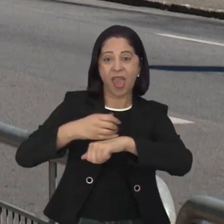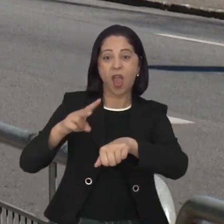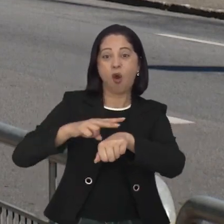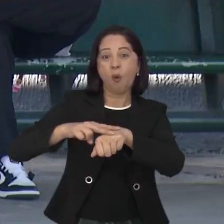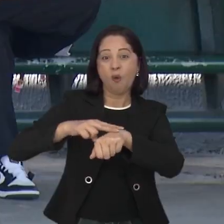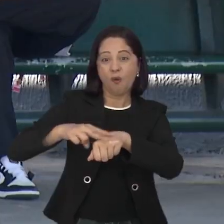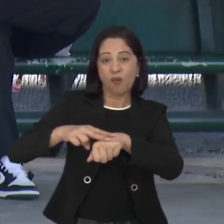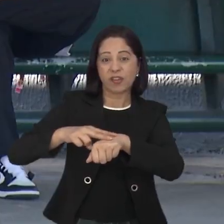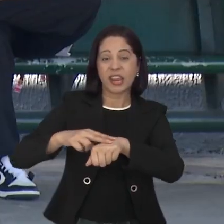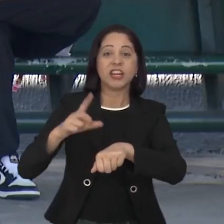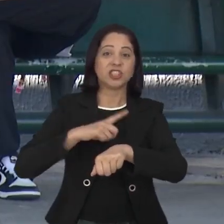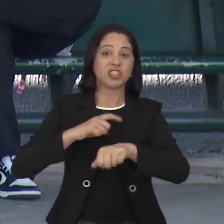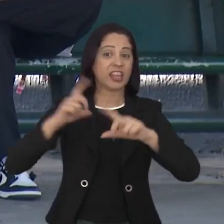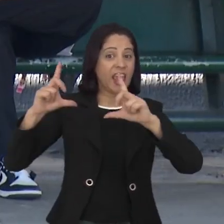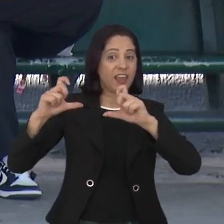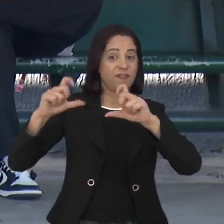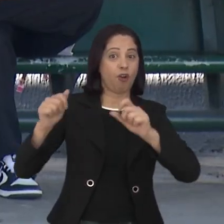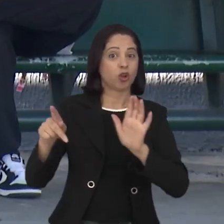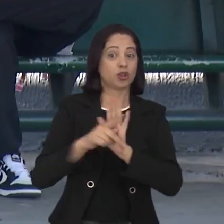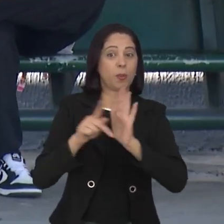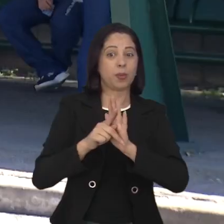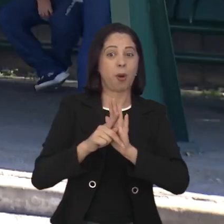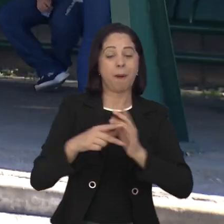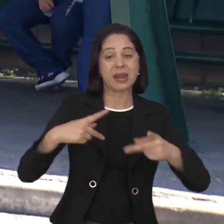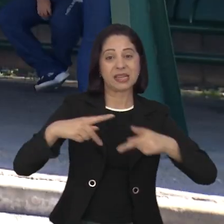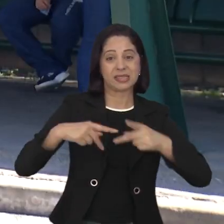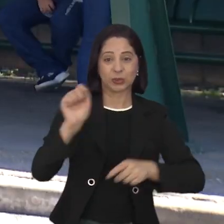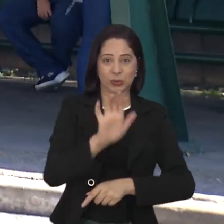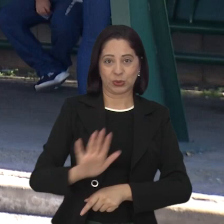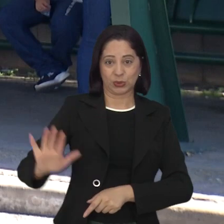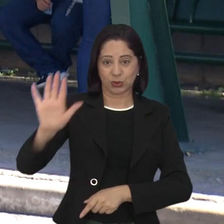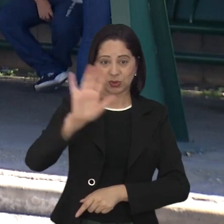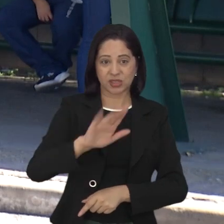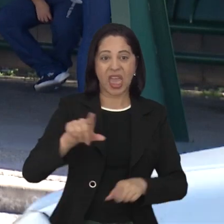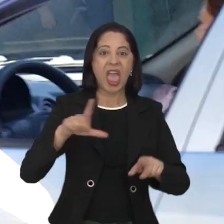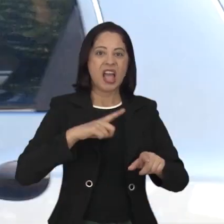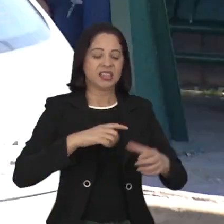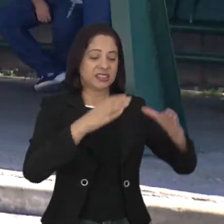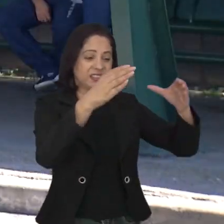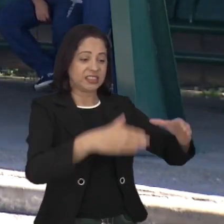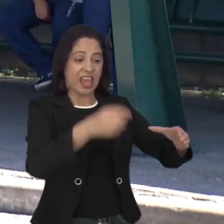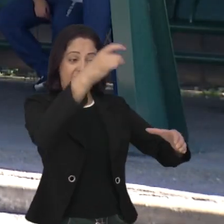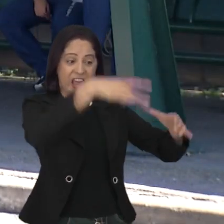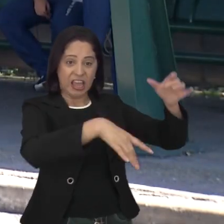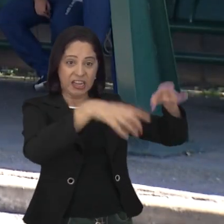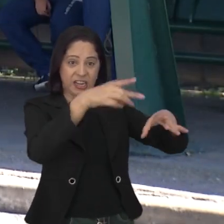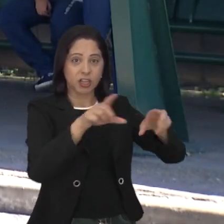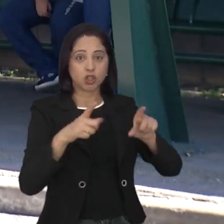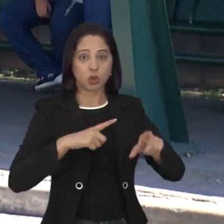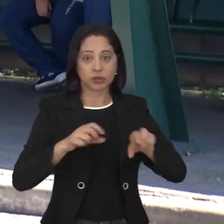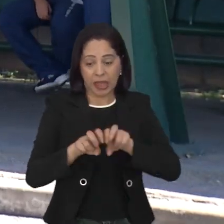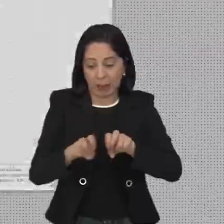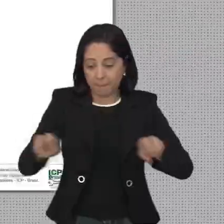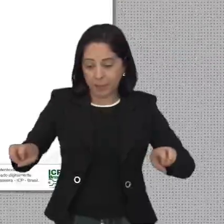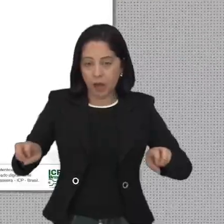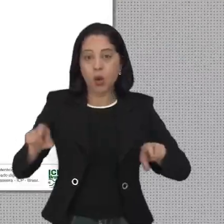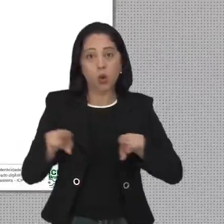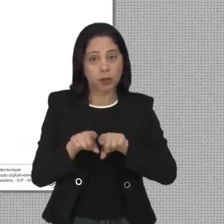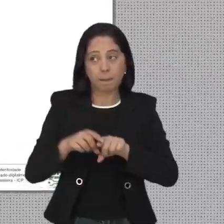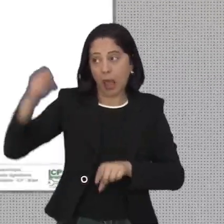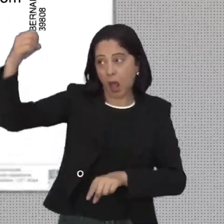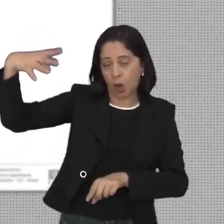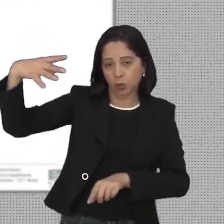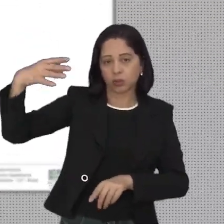verde imagens da cidade ao fundo e equipados com lixeiras bancos e iluminação a